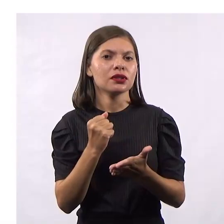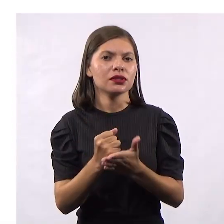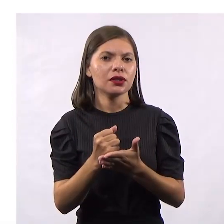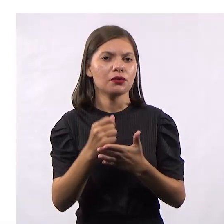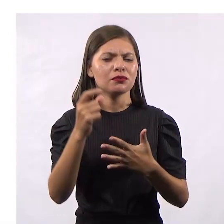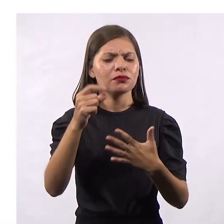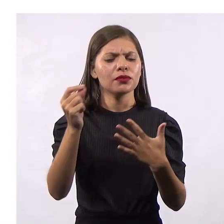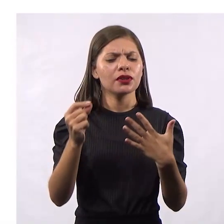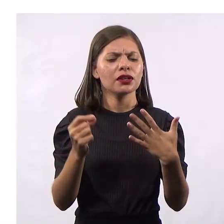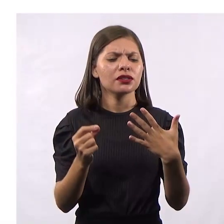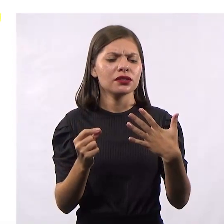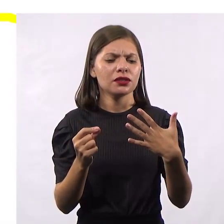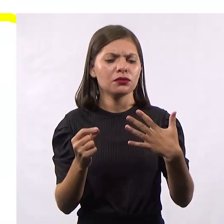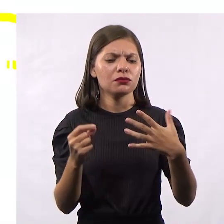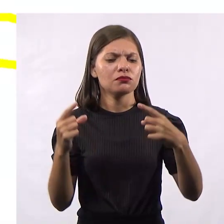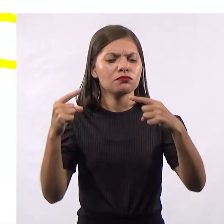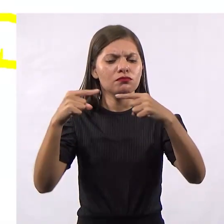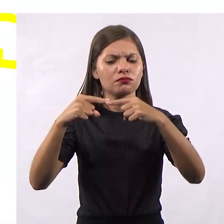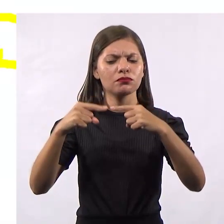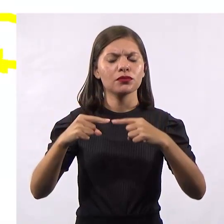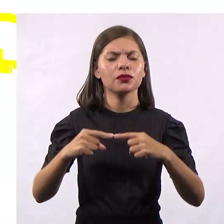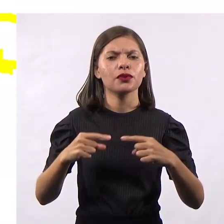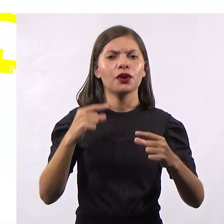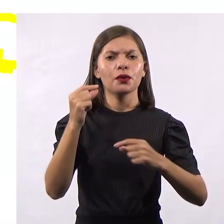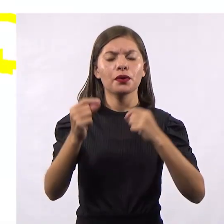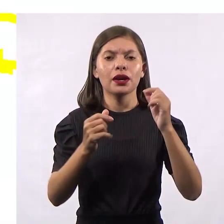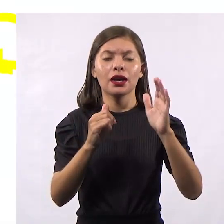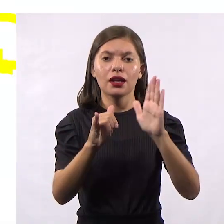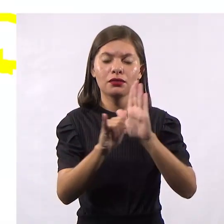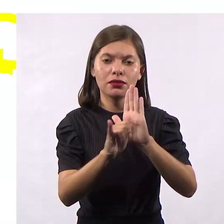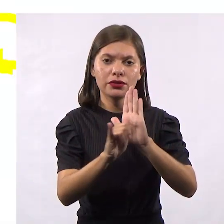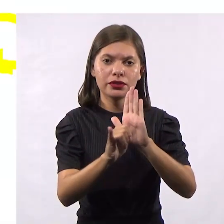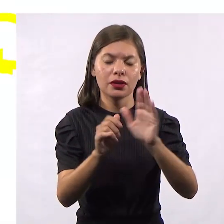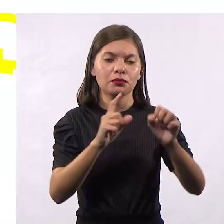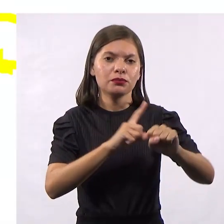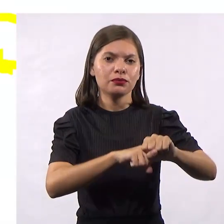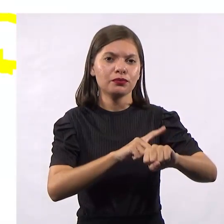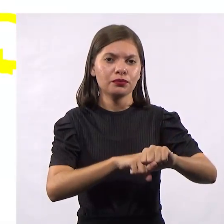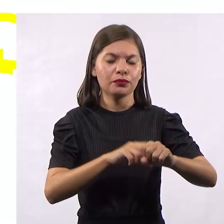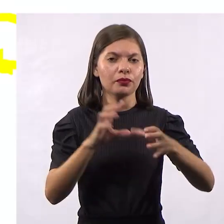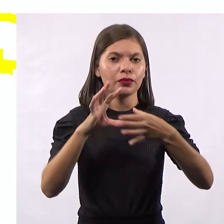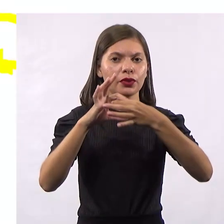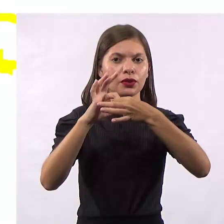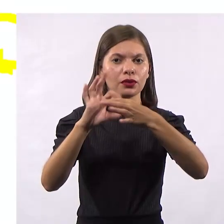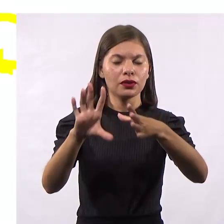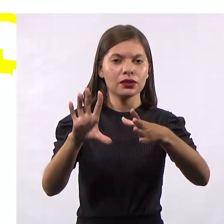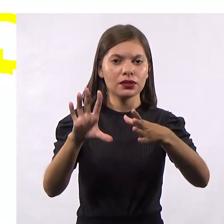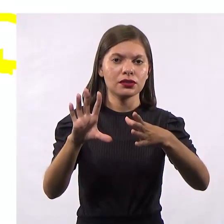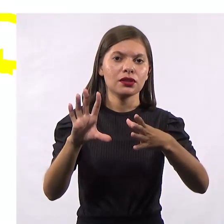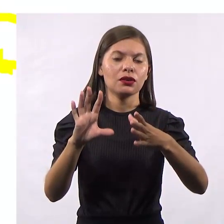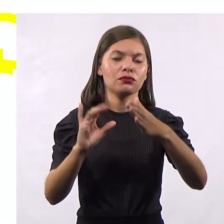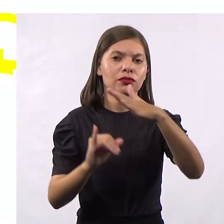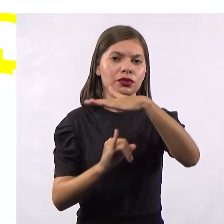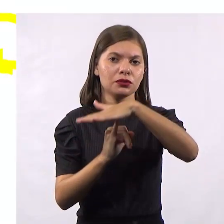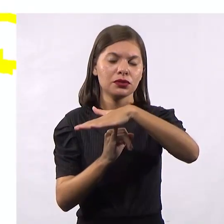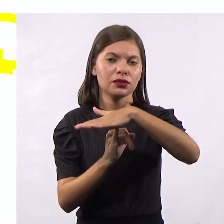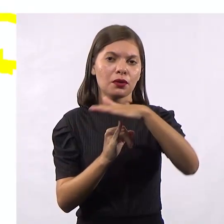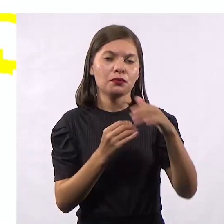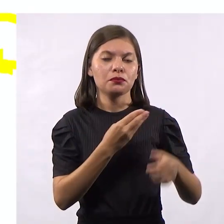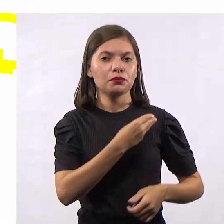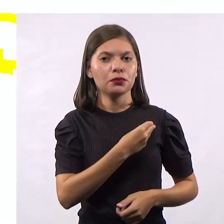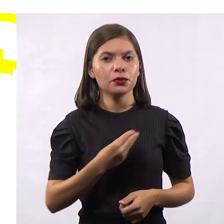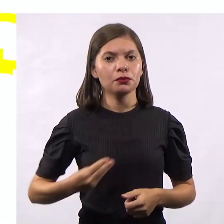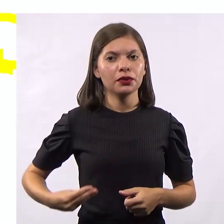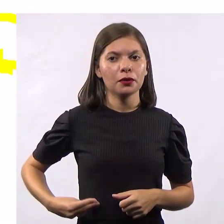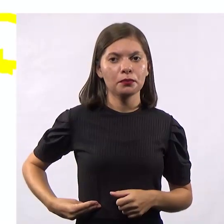possível a subcontratação, quais são os requisitos? Previsão no edital e no contrato, bem como autorização do ente